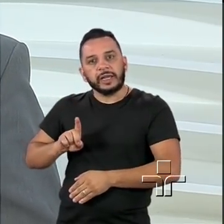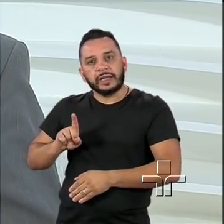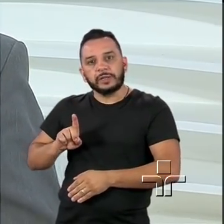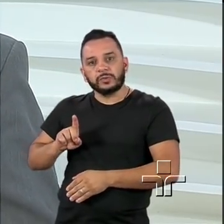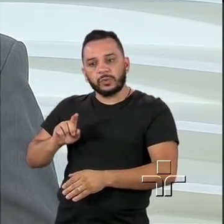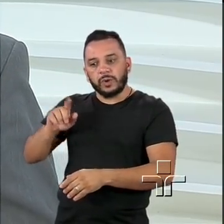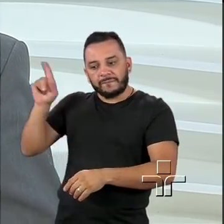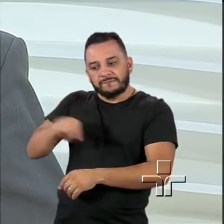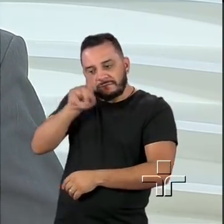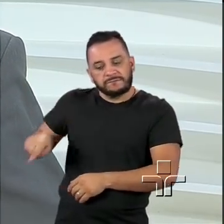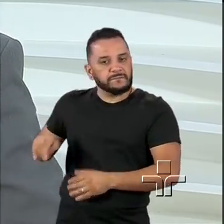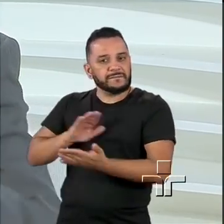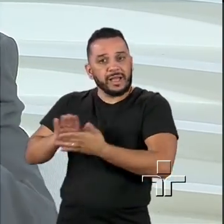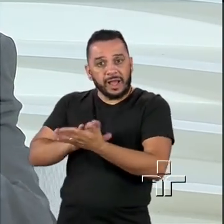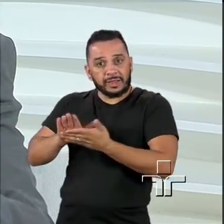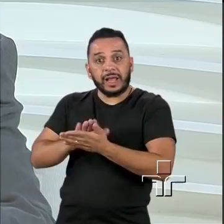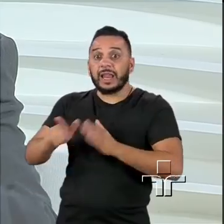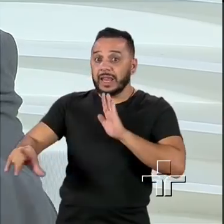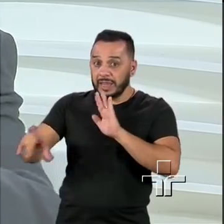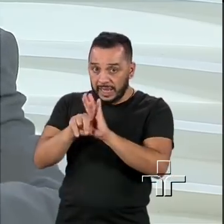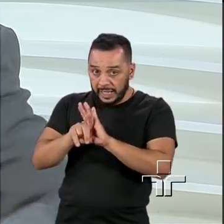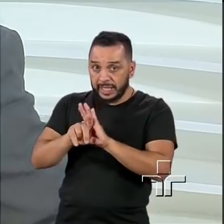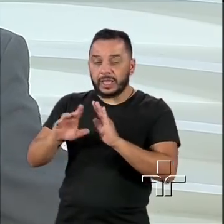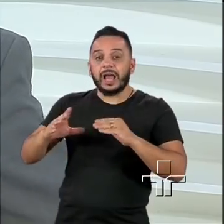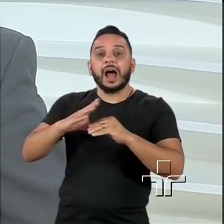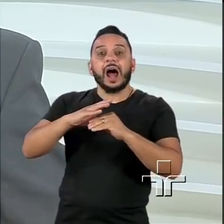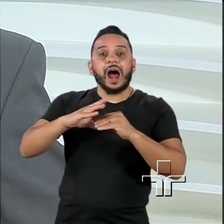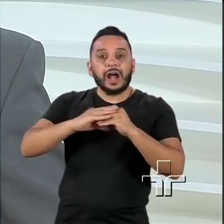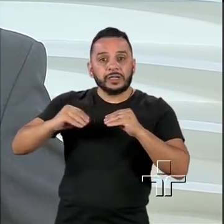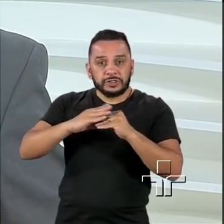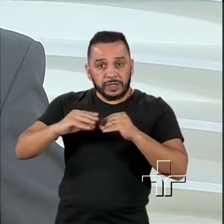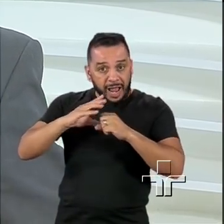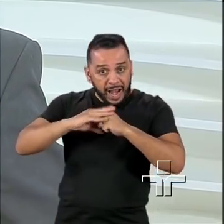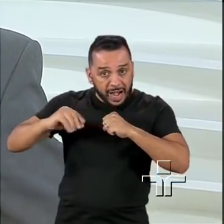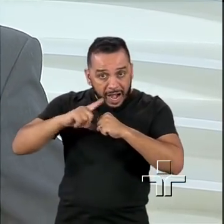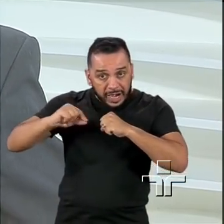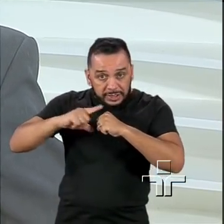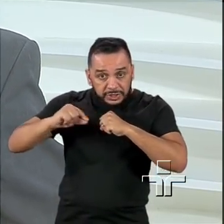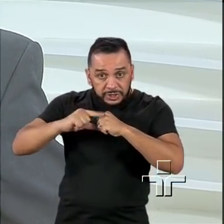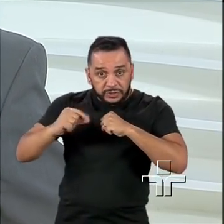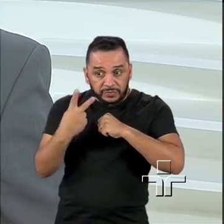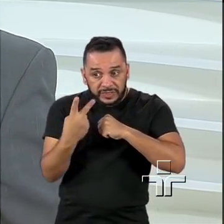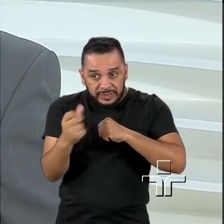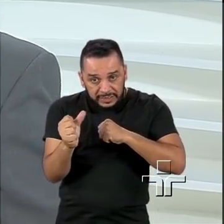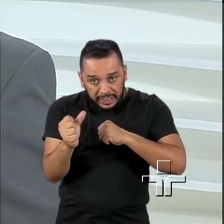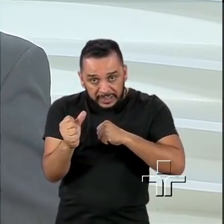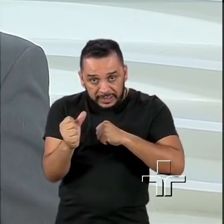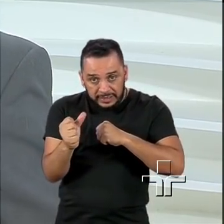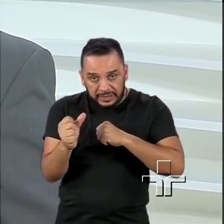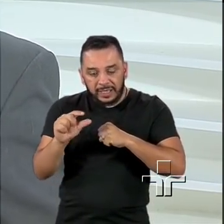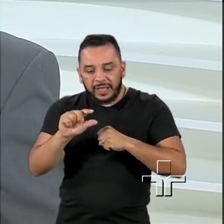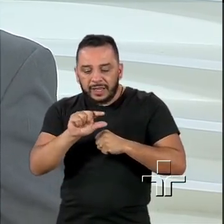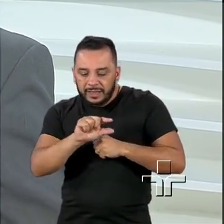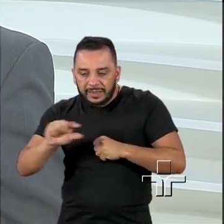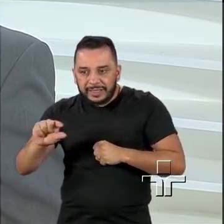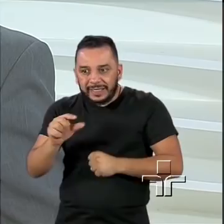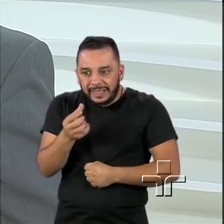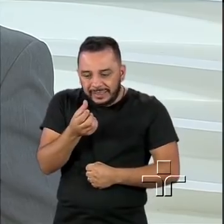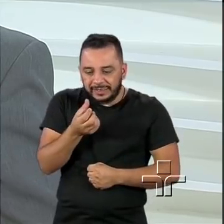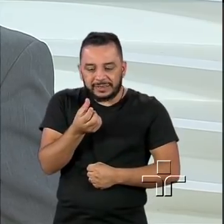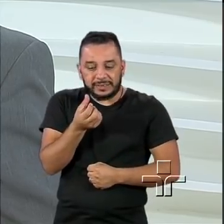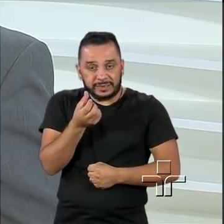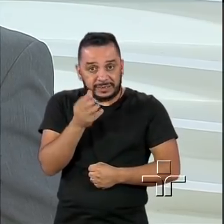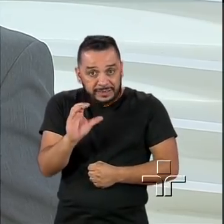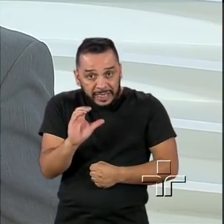limpa. Repito, artigo 26, a linha C, o Lula será candidato a presidente da República e o povo poderá dizer